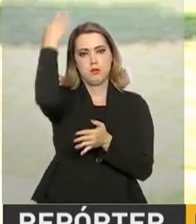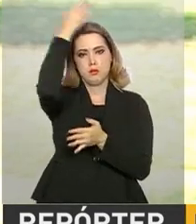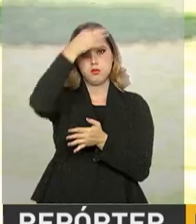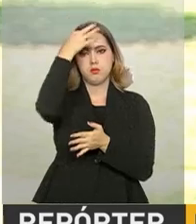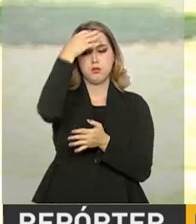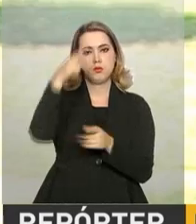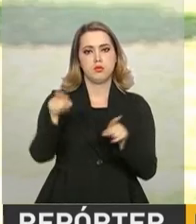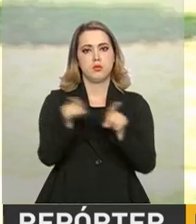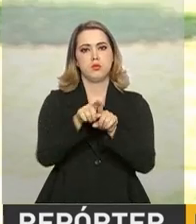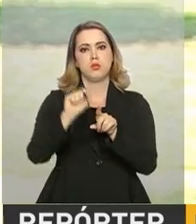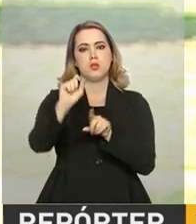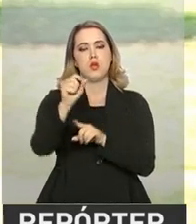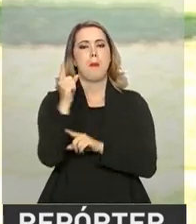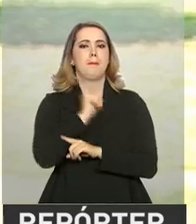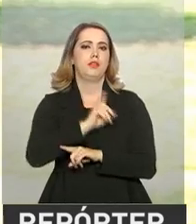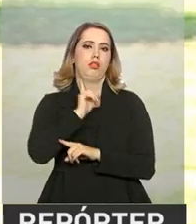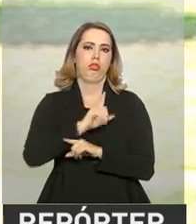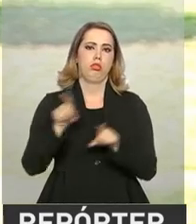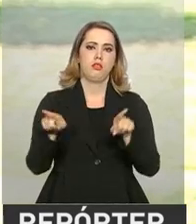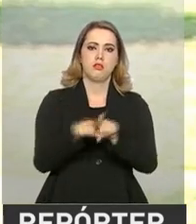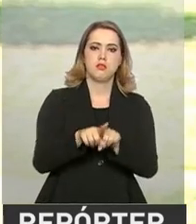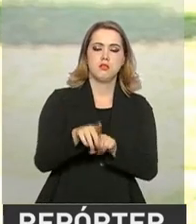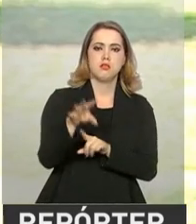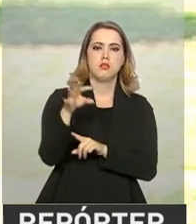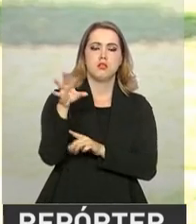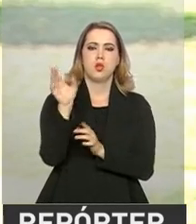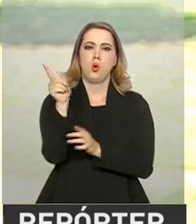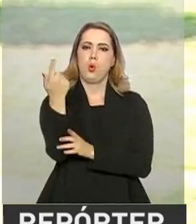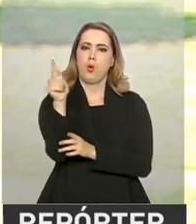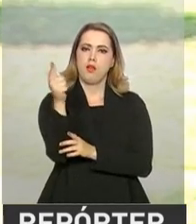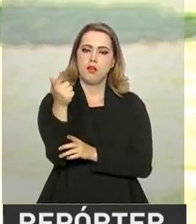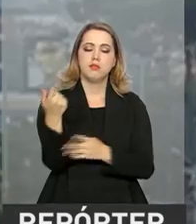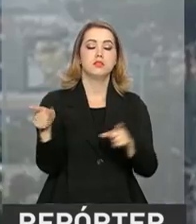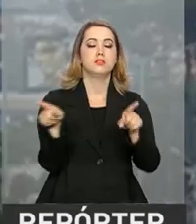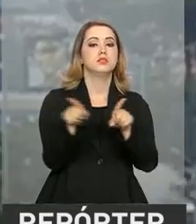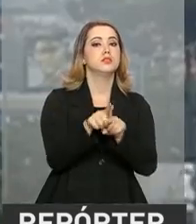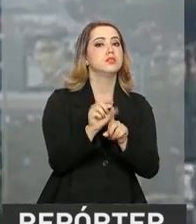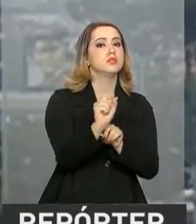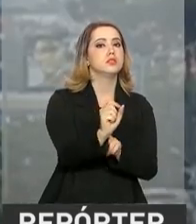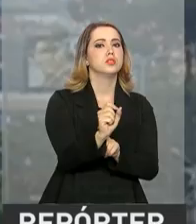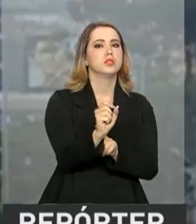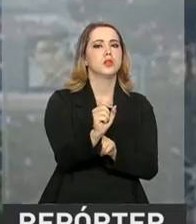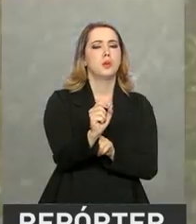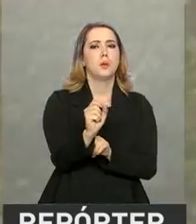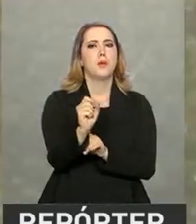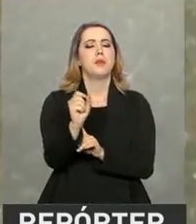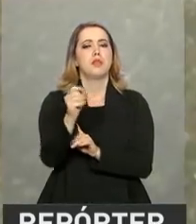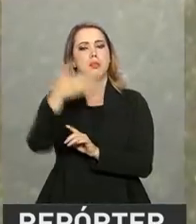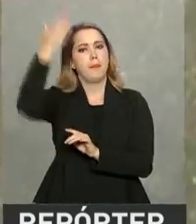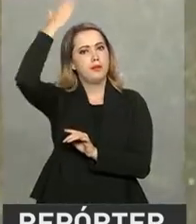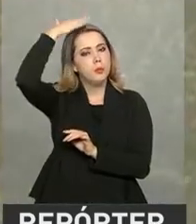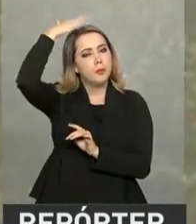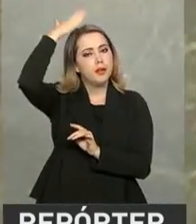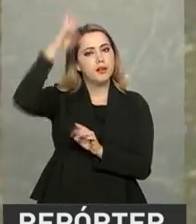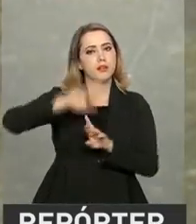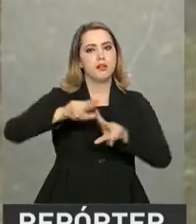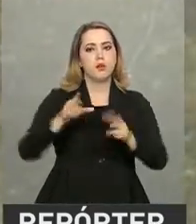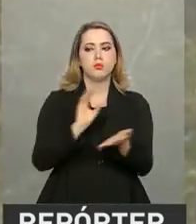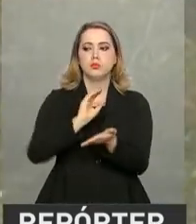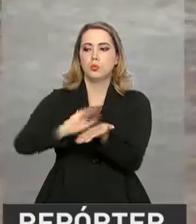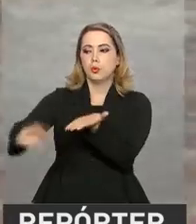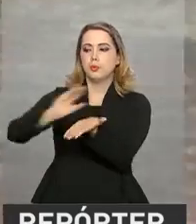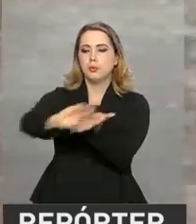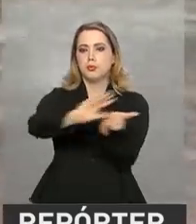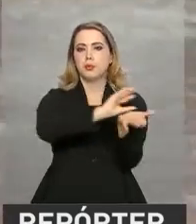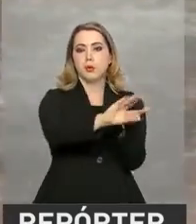Santo, Aimorés, em Minas Gerais, Teresina de Goiás, em Goiás, e Londrina, no Paraná. Essas cidades foram